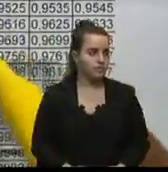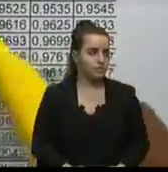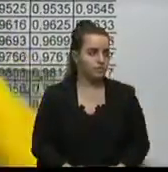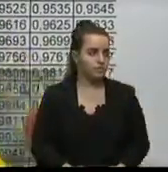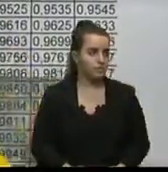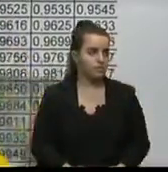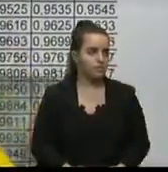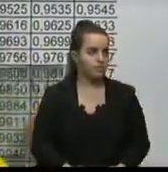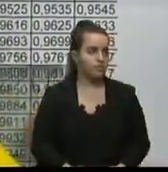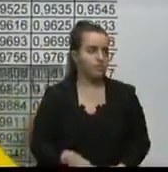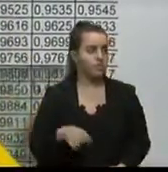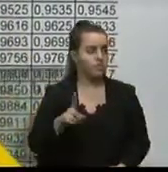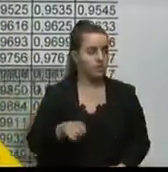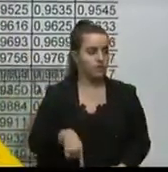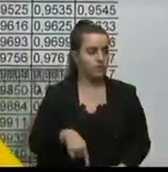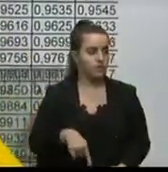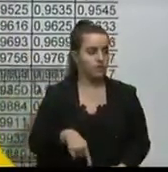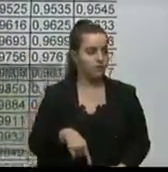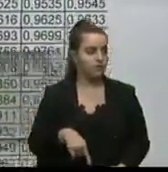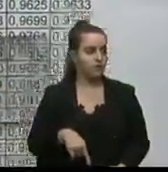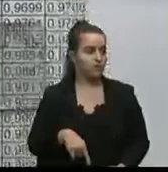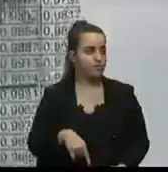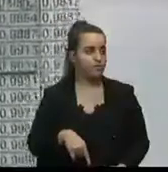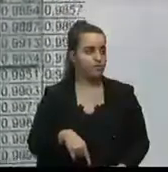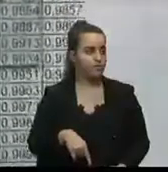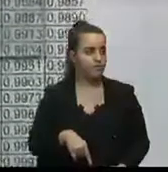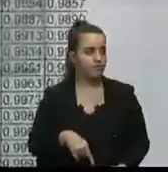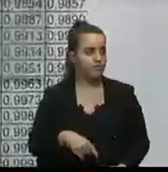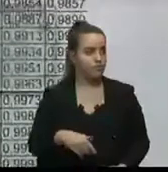ele está no cruzamento entre